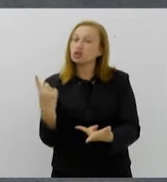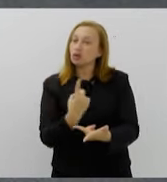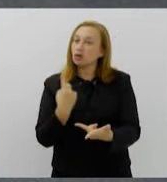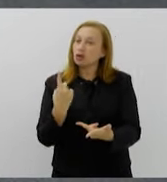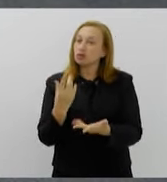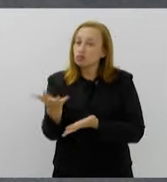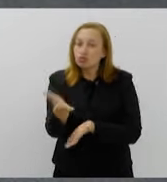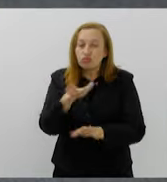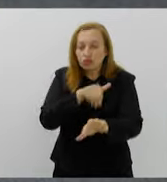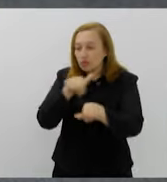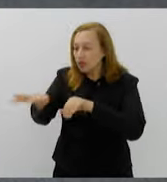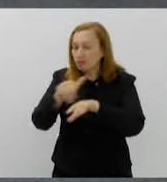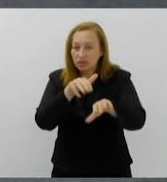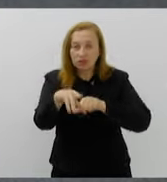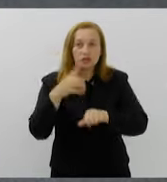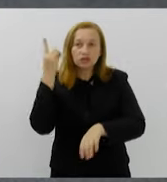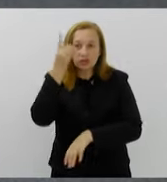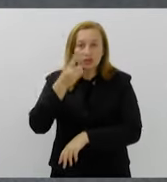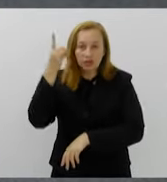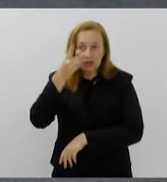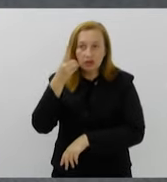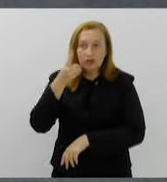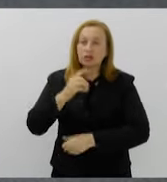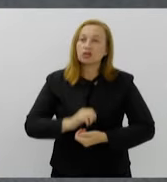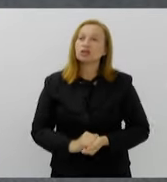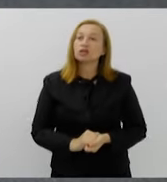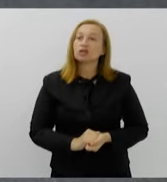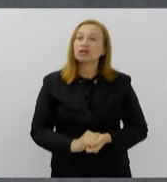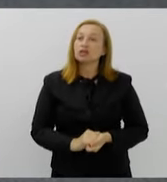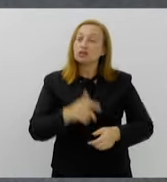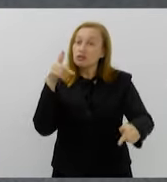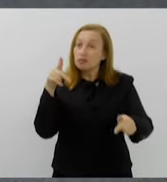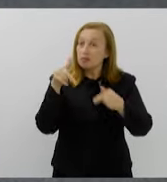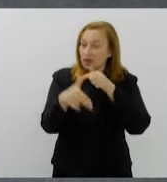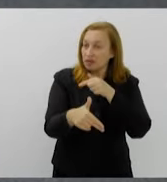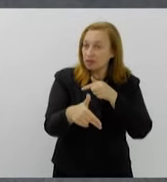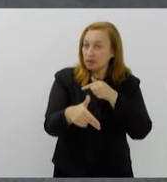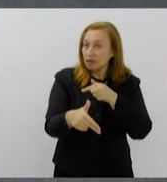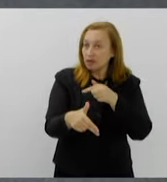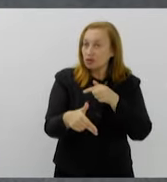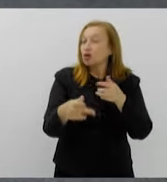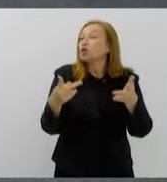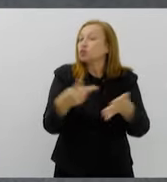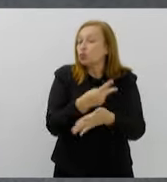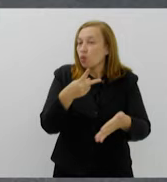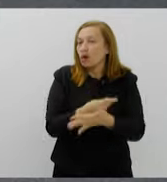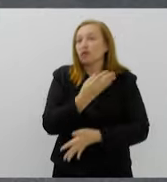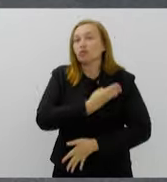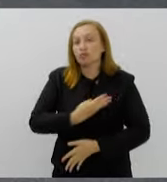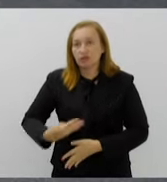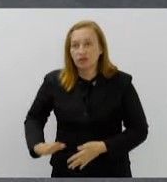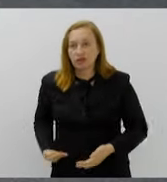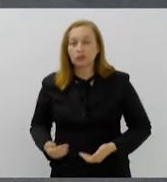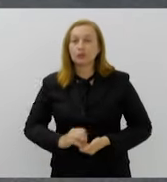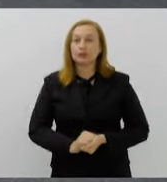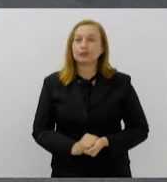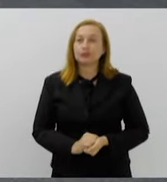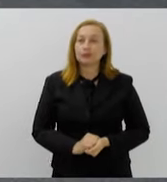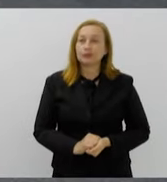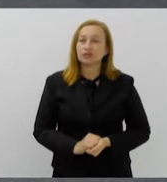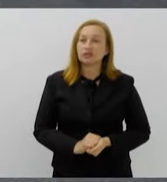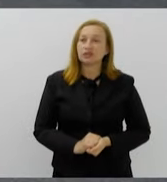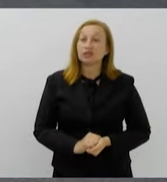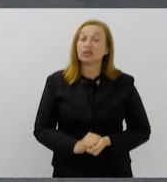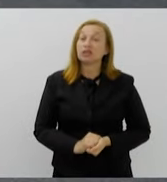chamamento a esse Parlamento que a gente coloque um freio na irresponsabilidade do governador que tem feito